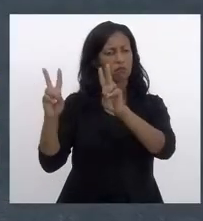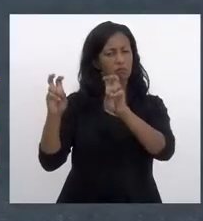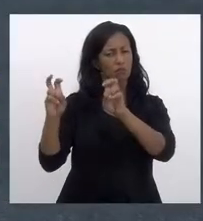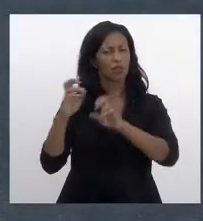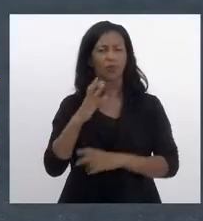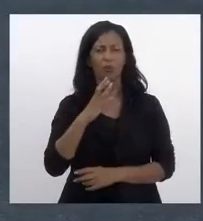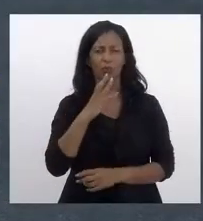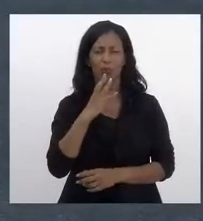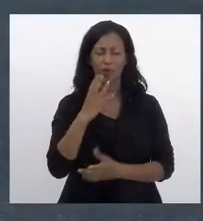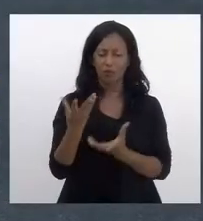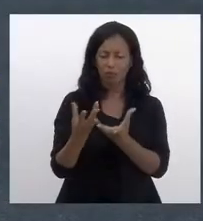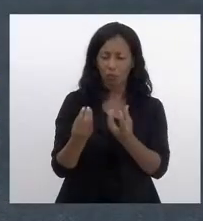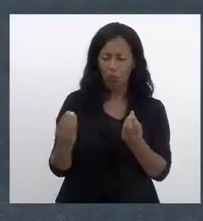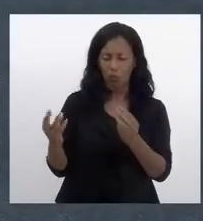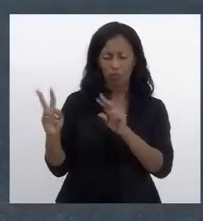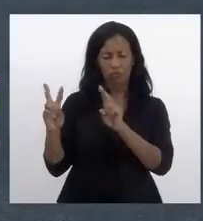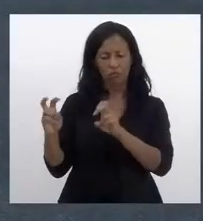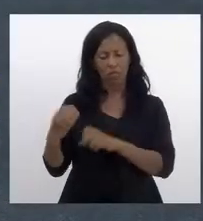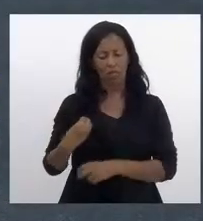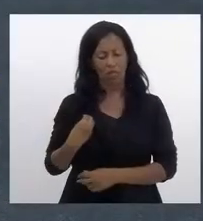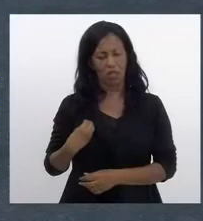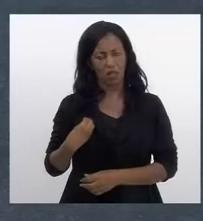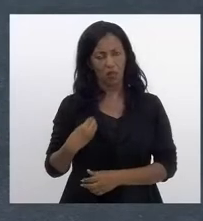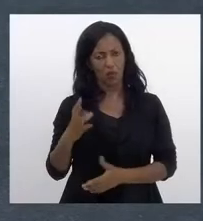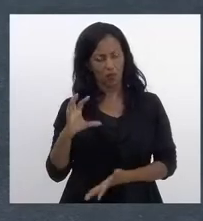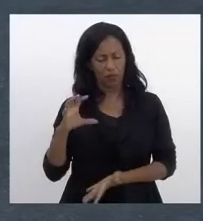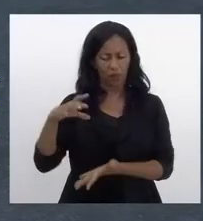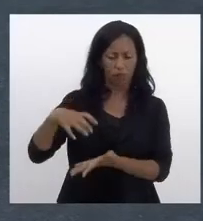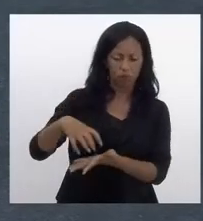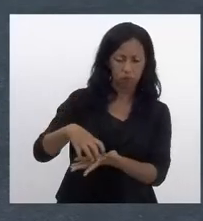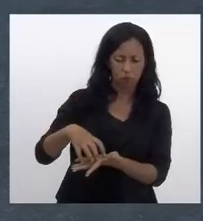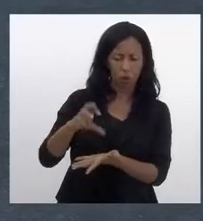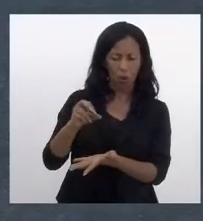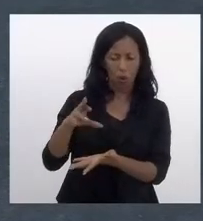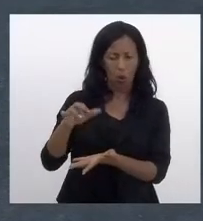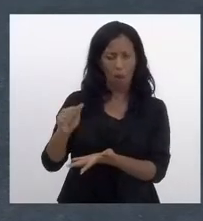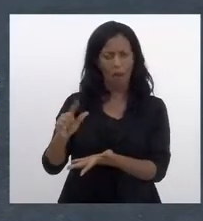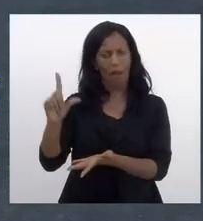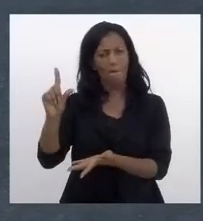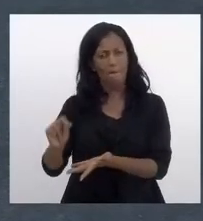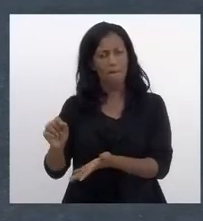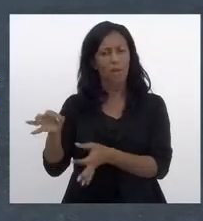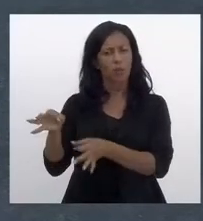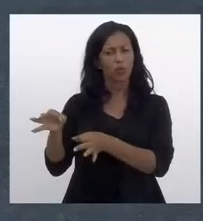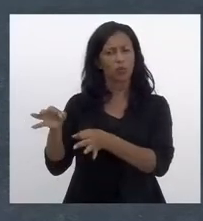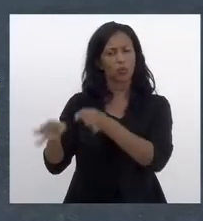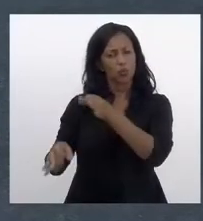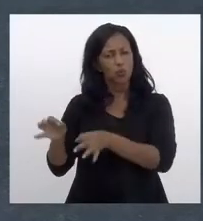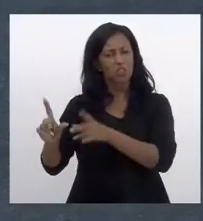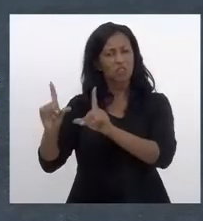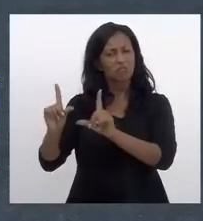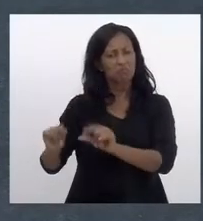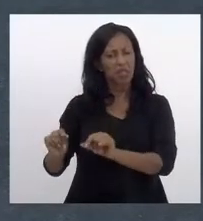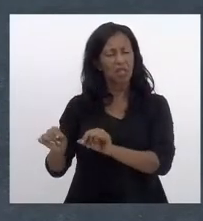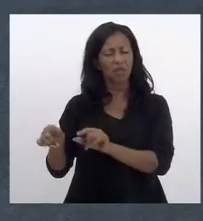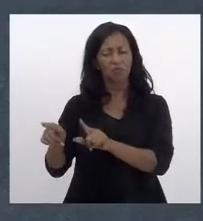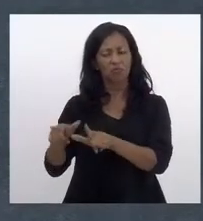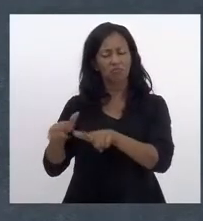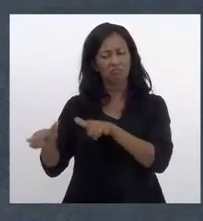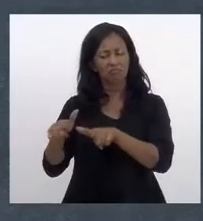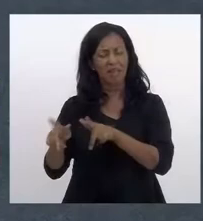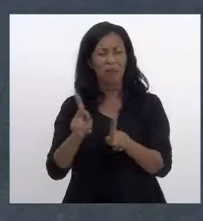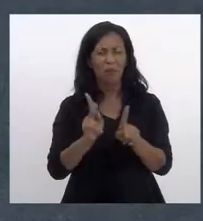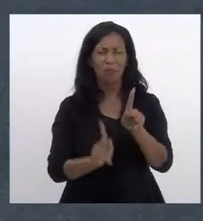esse assunto, porque eu vivo numa comarca dessa que tem menos juízes, menos funcionários, etc., e que aí a população